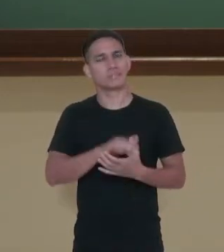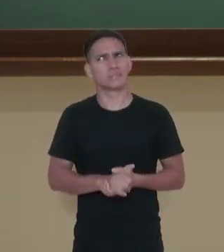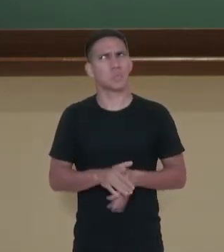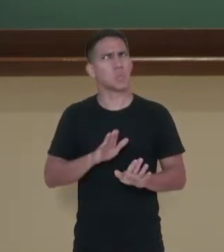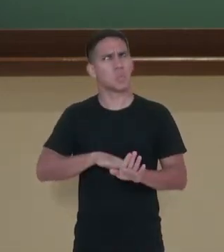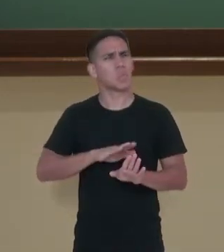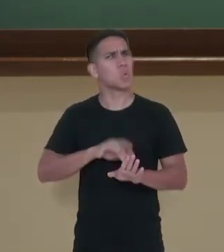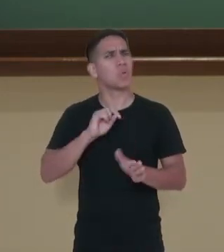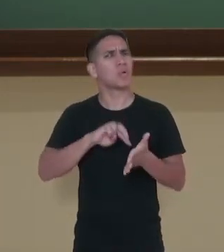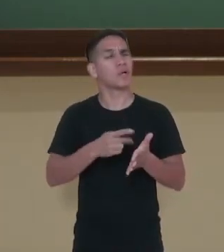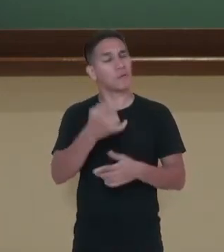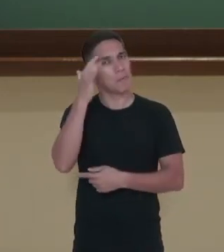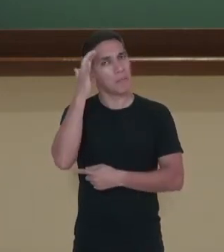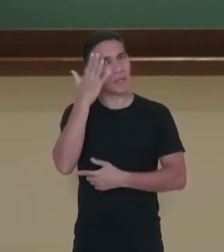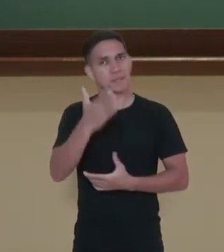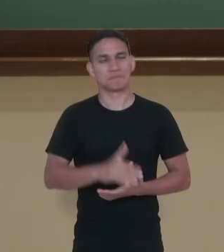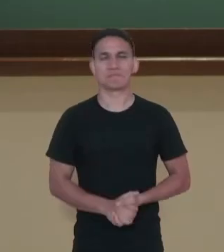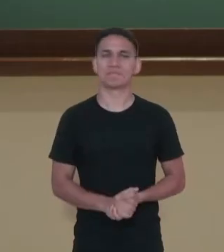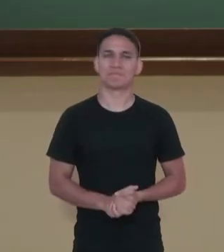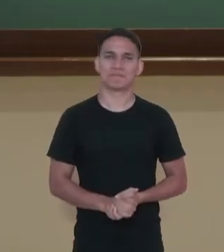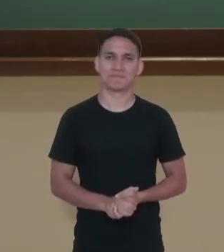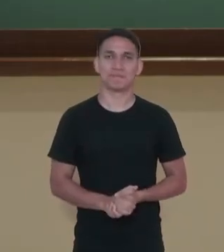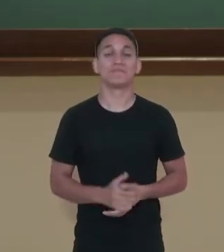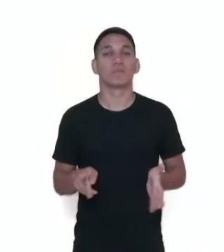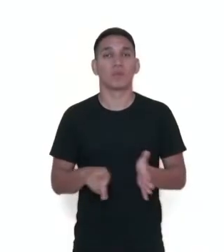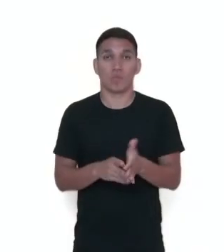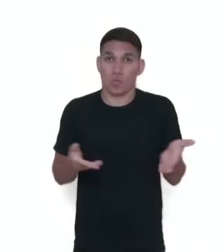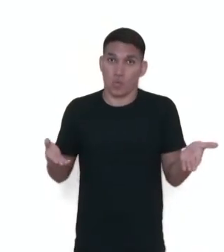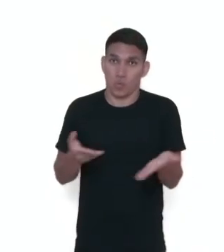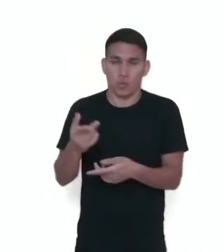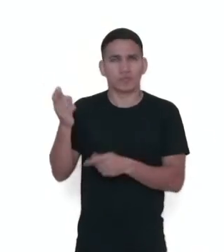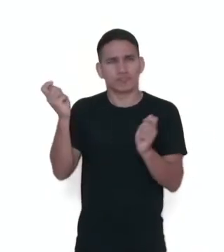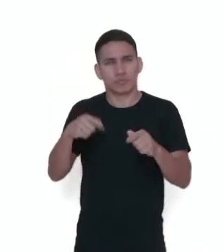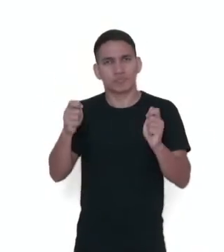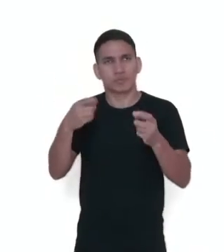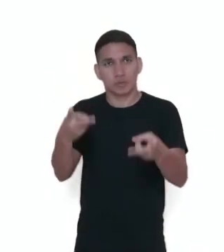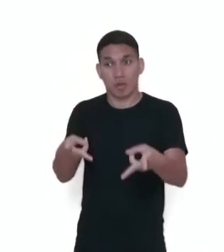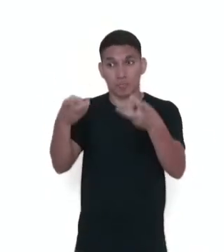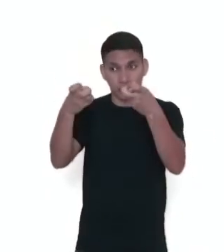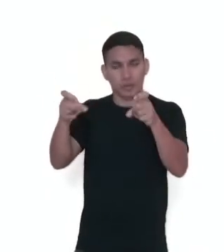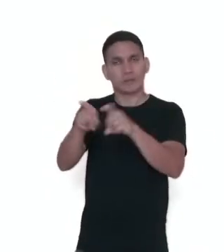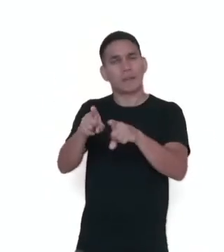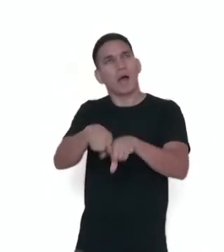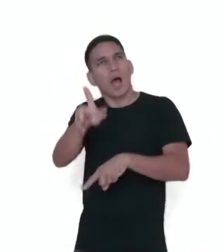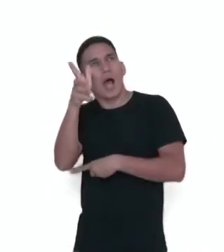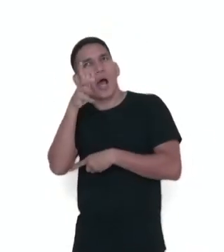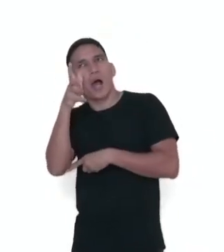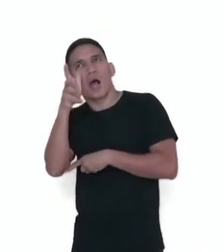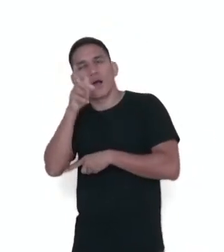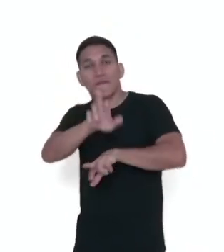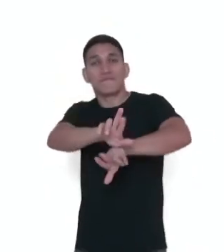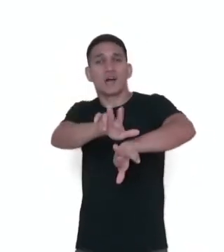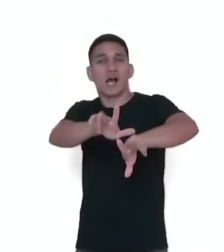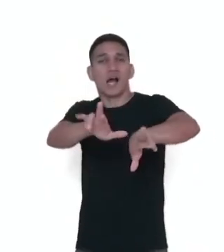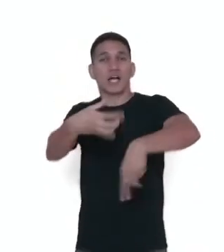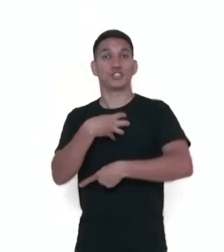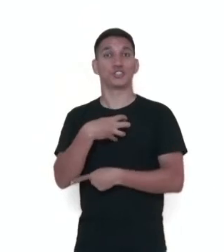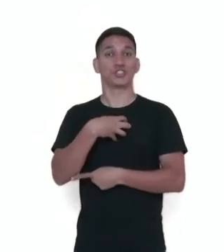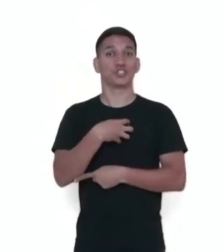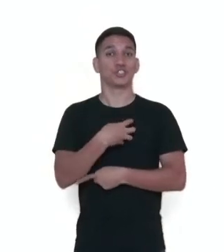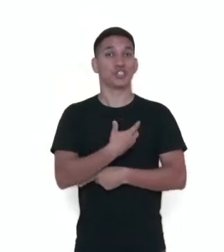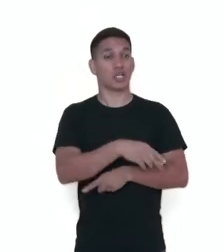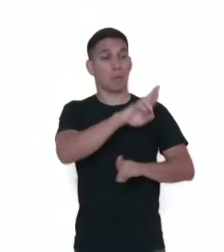com isso? Pense a respeito. Atualmente é possível ouvir e ver múltiplas tendências que representam